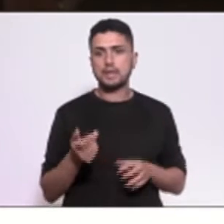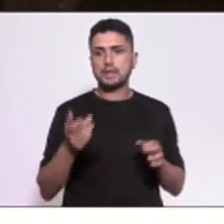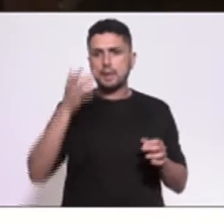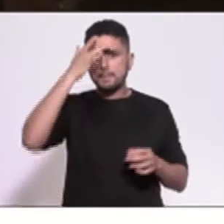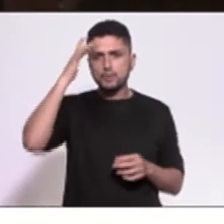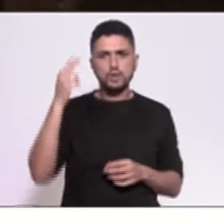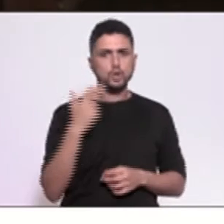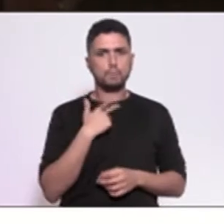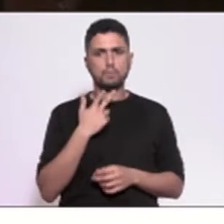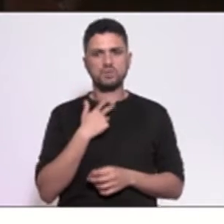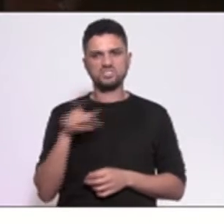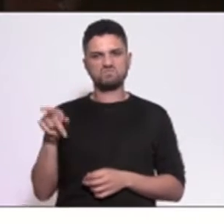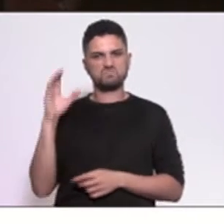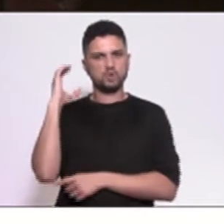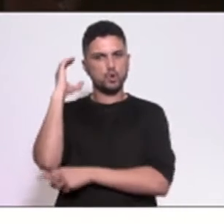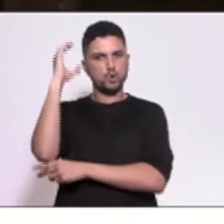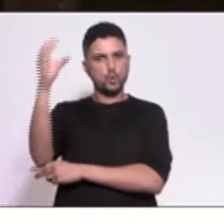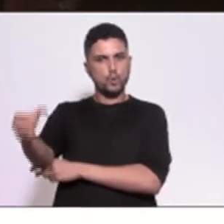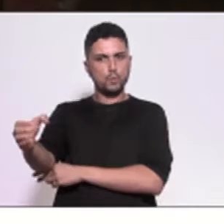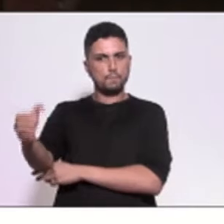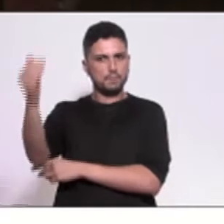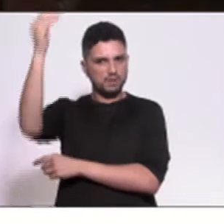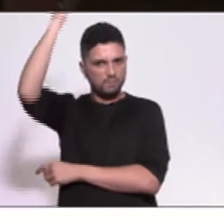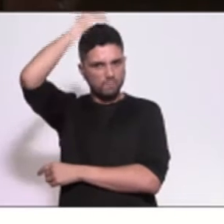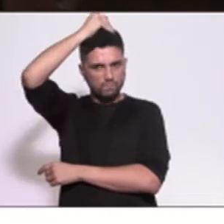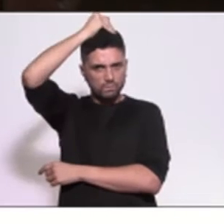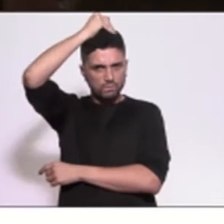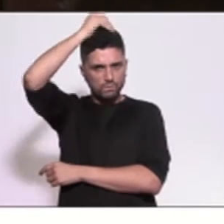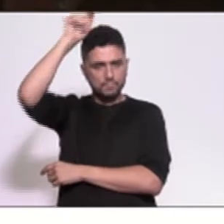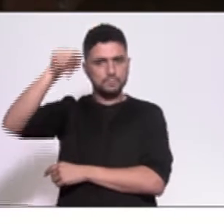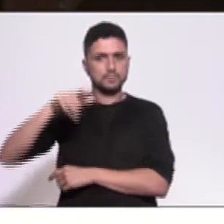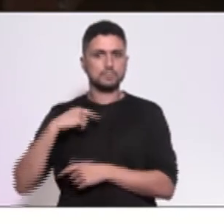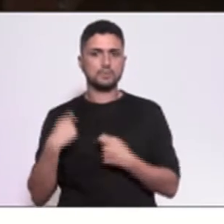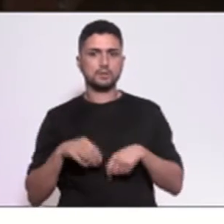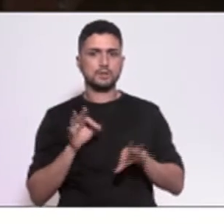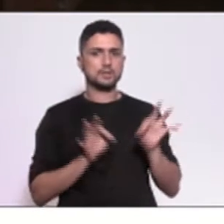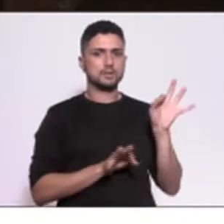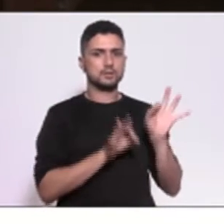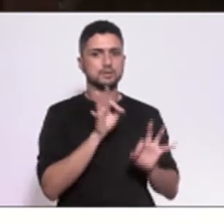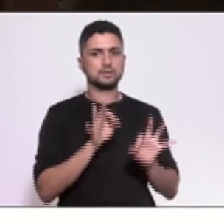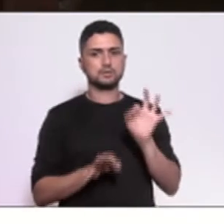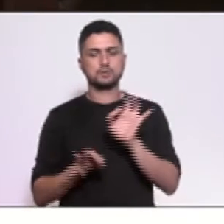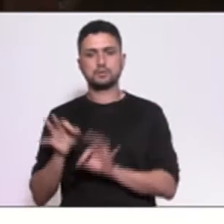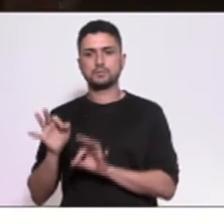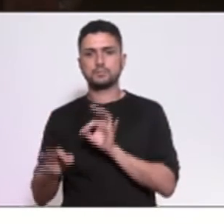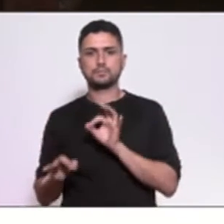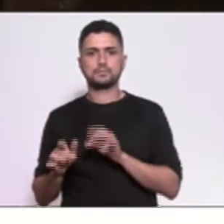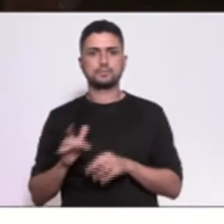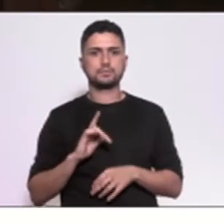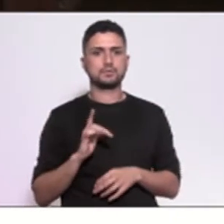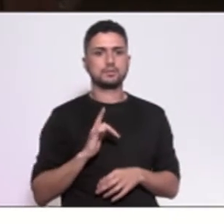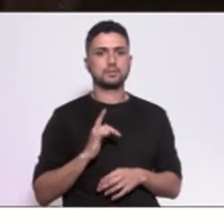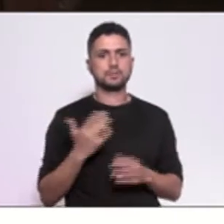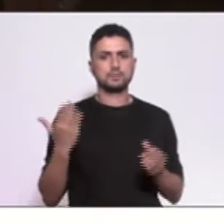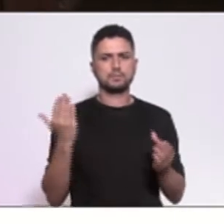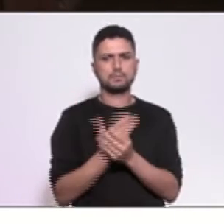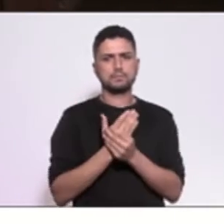culpado até o trânsito em julgado de sentença penal condenatória.